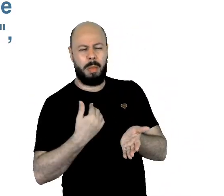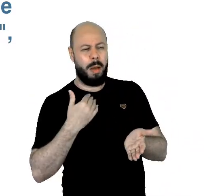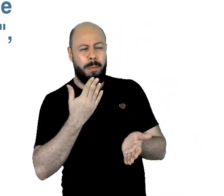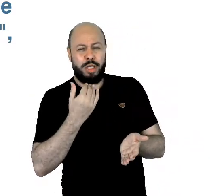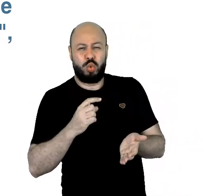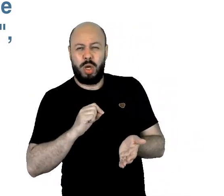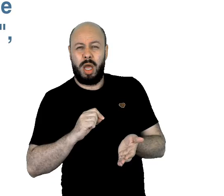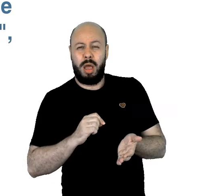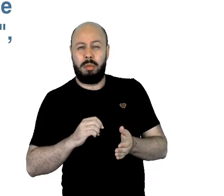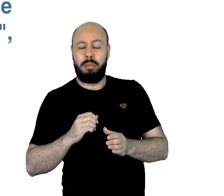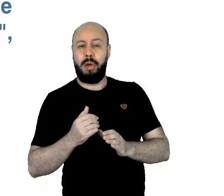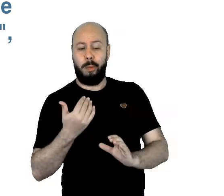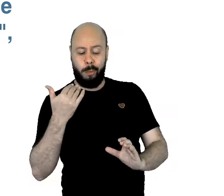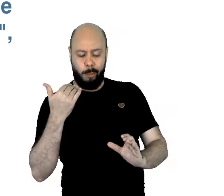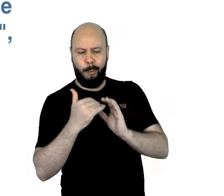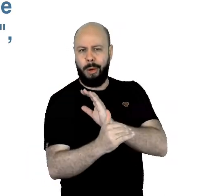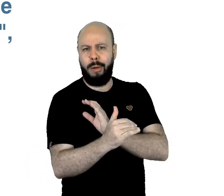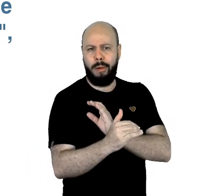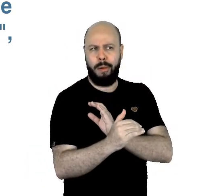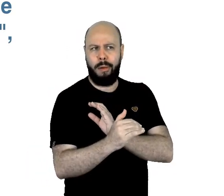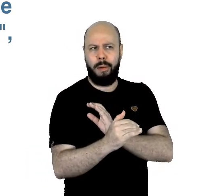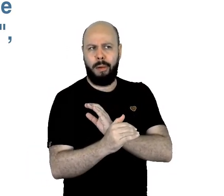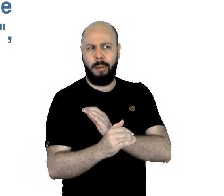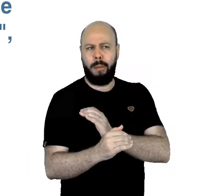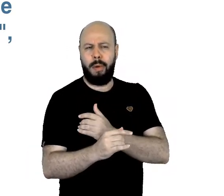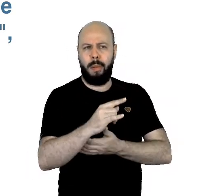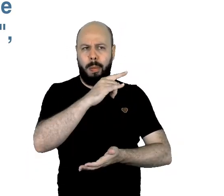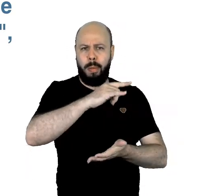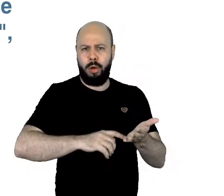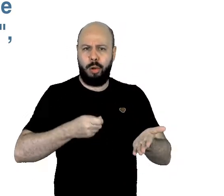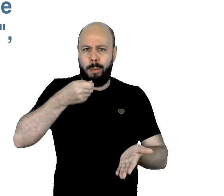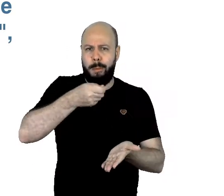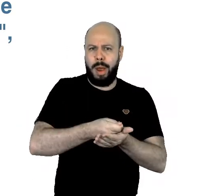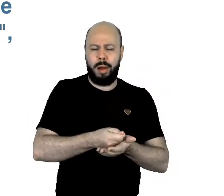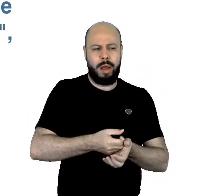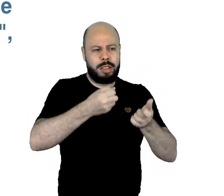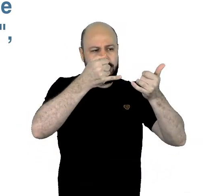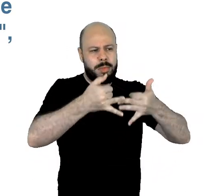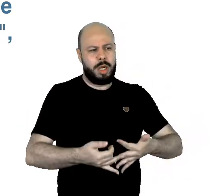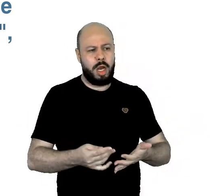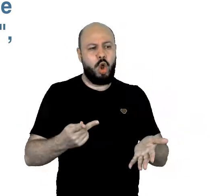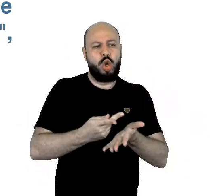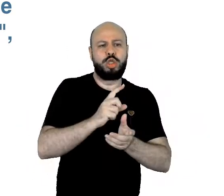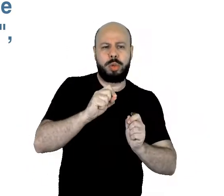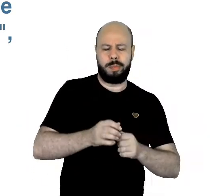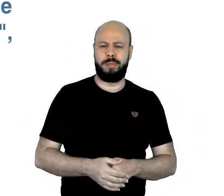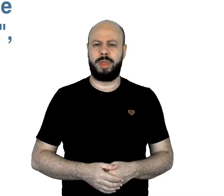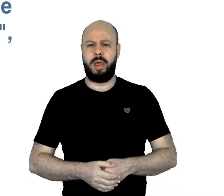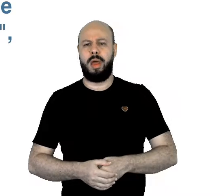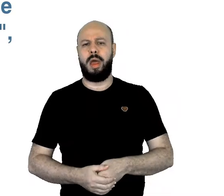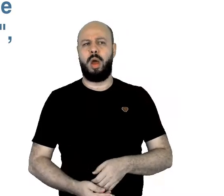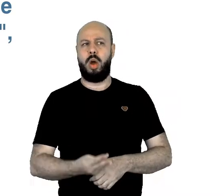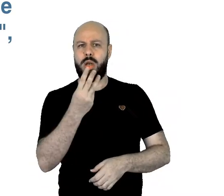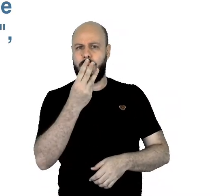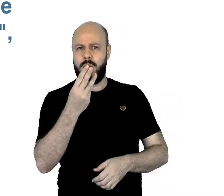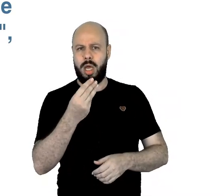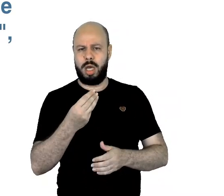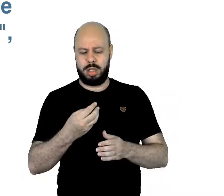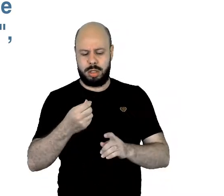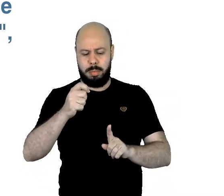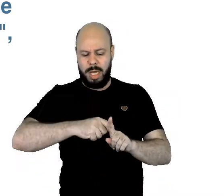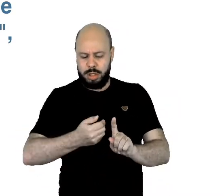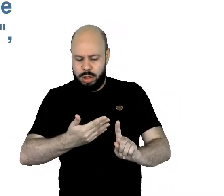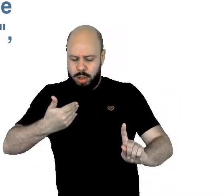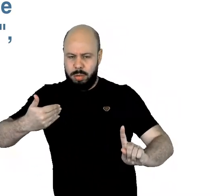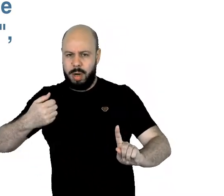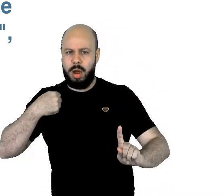enviar um e-mail com a minha fatura, relatando o ocorrido. Mandei também os 3 últimos consumos e até agora